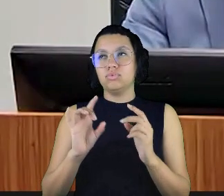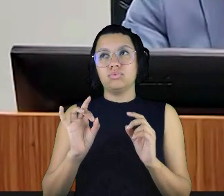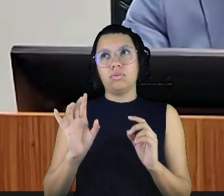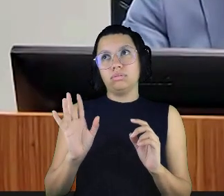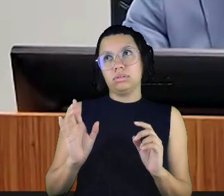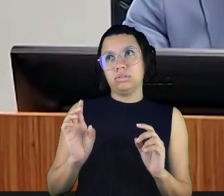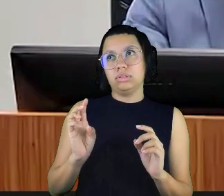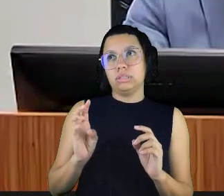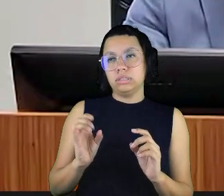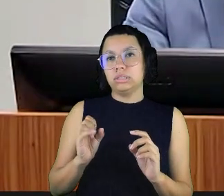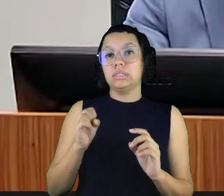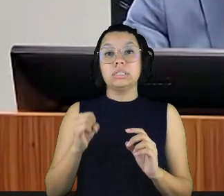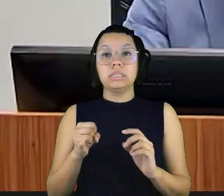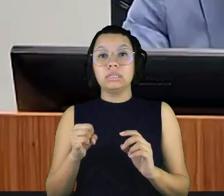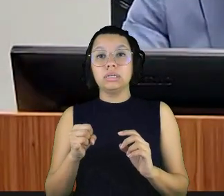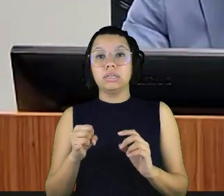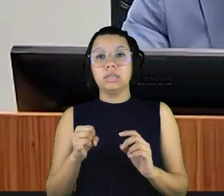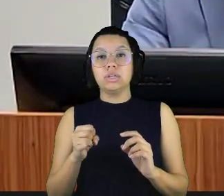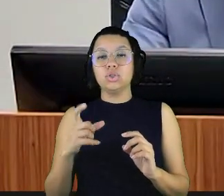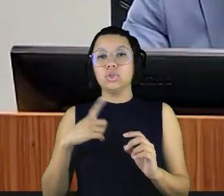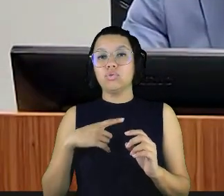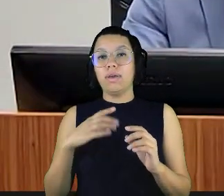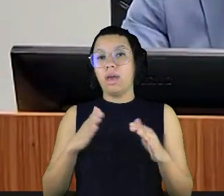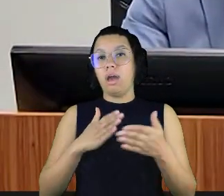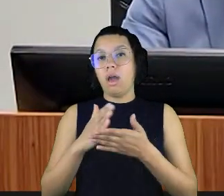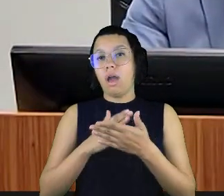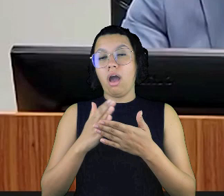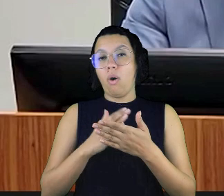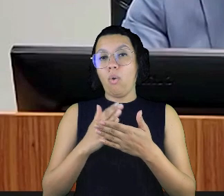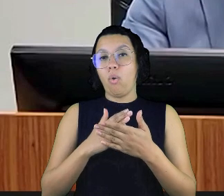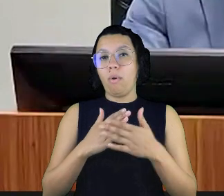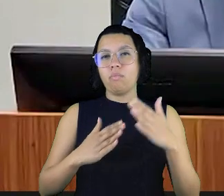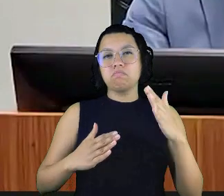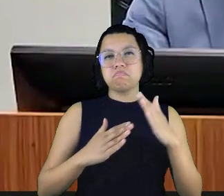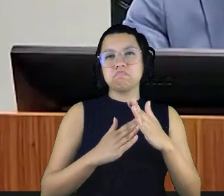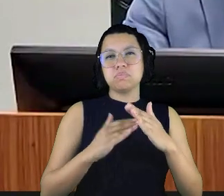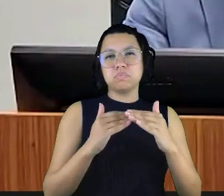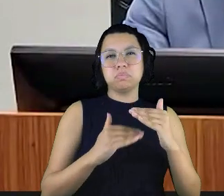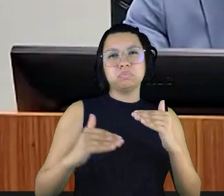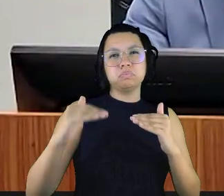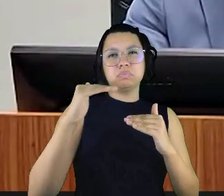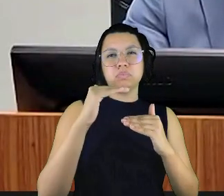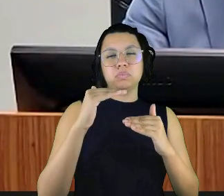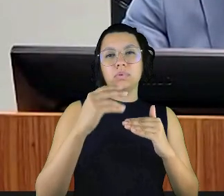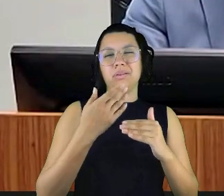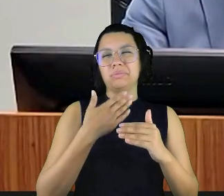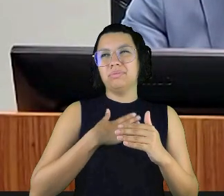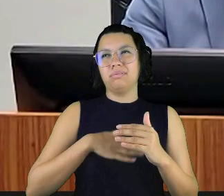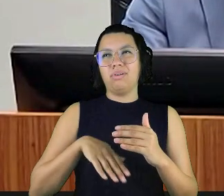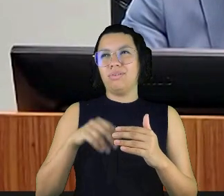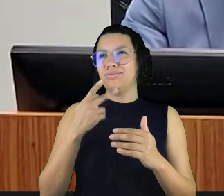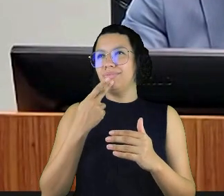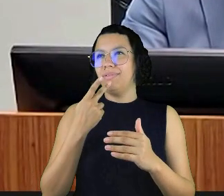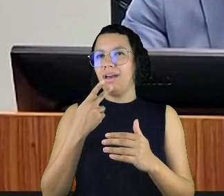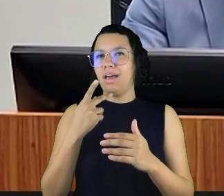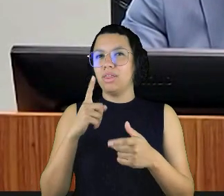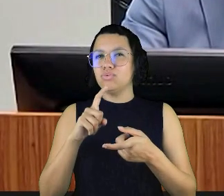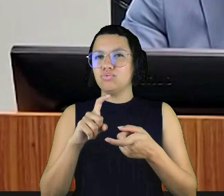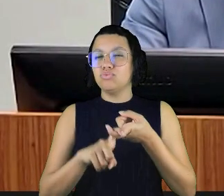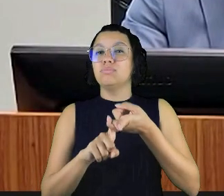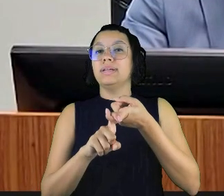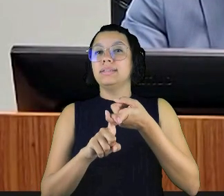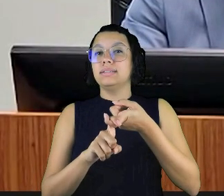obstativa. Eu não gosto de falar causa suspensiva da contagem do prazo de prescrição, porque sempre aparece